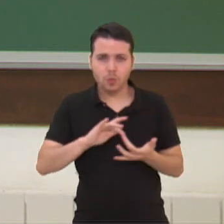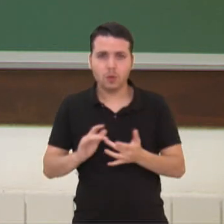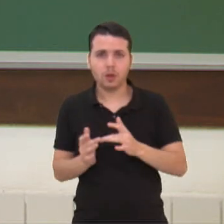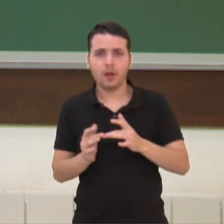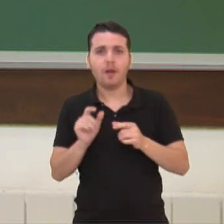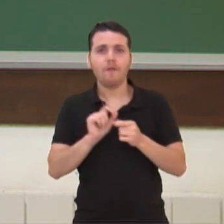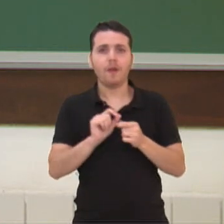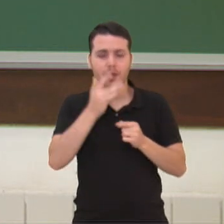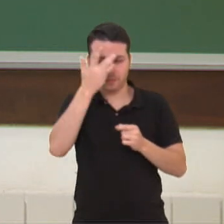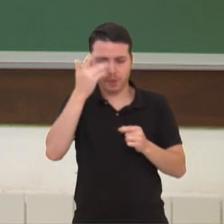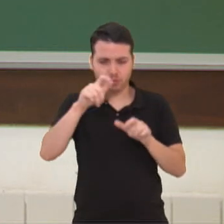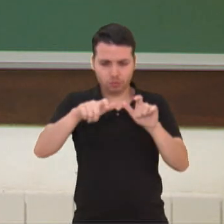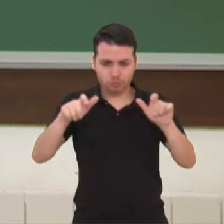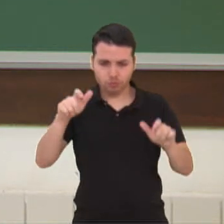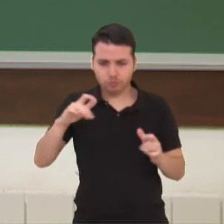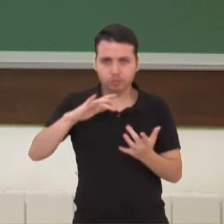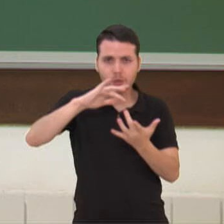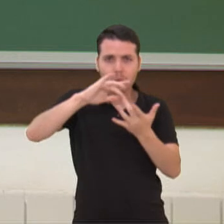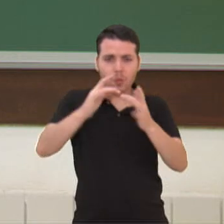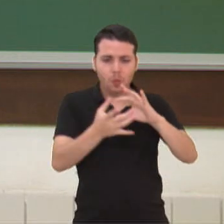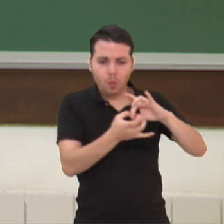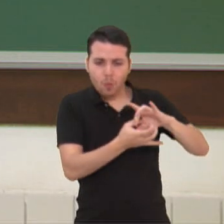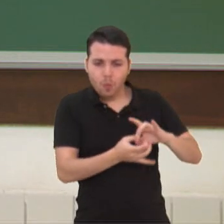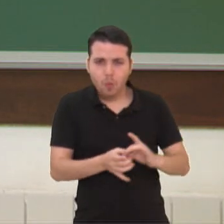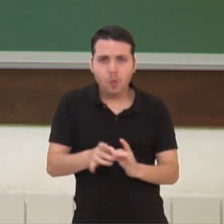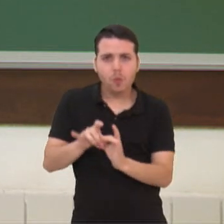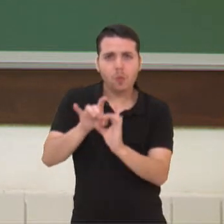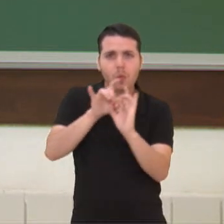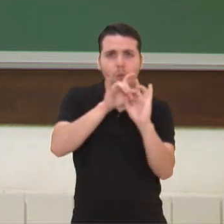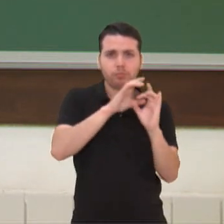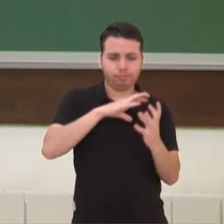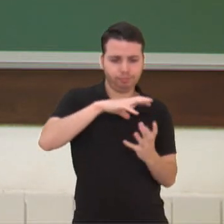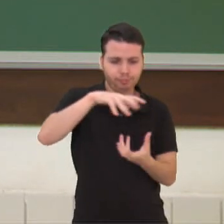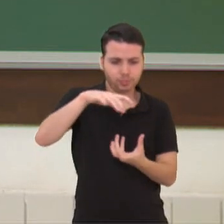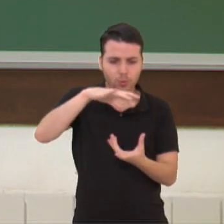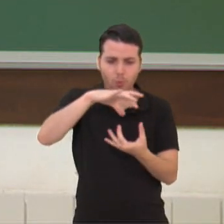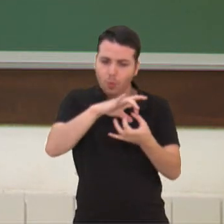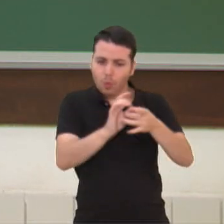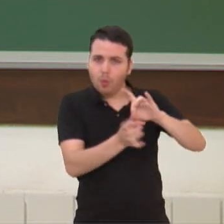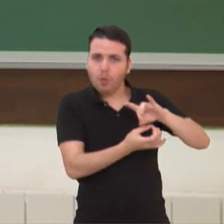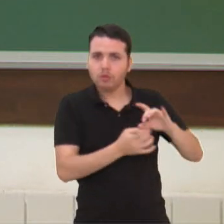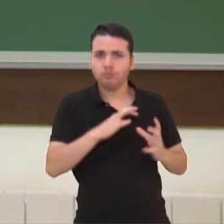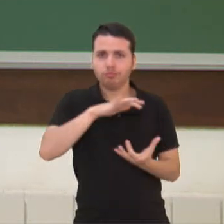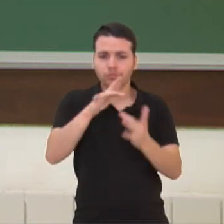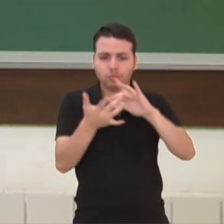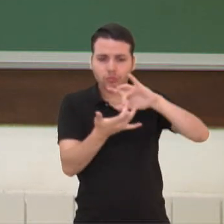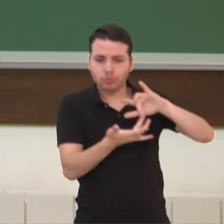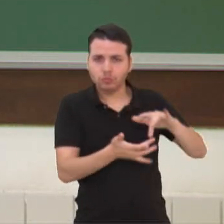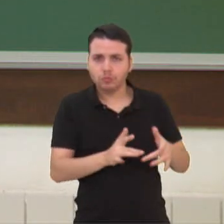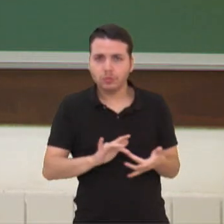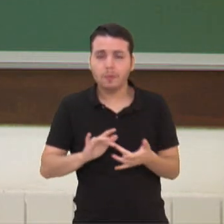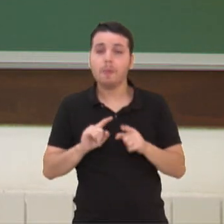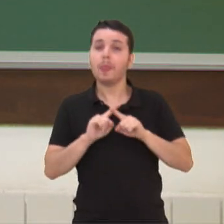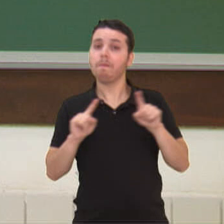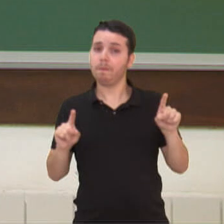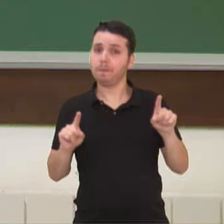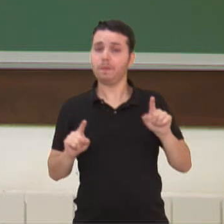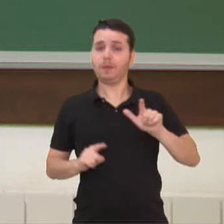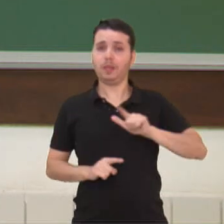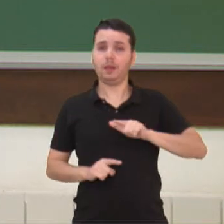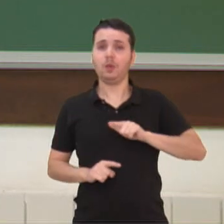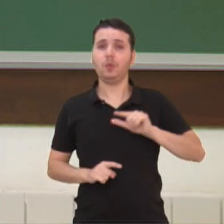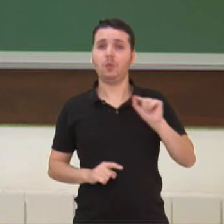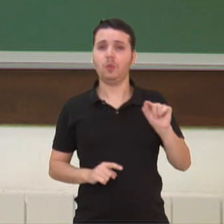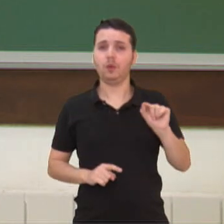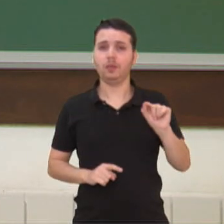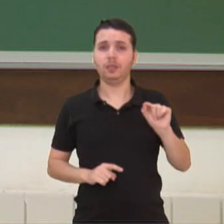as pessoas, né, interliga todo o globo. No entanto, nós percebemos que há aí uma